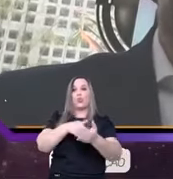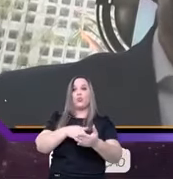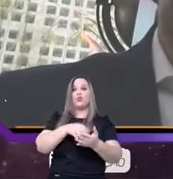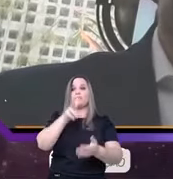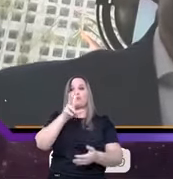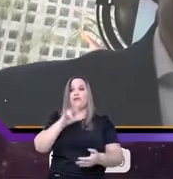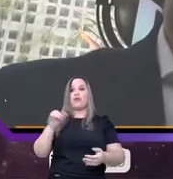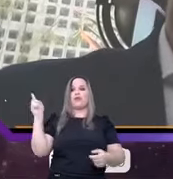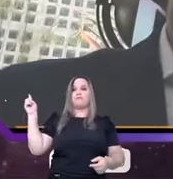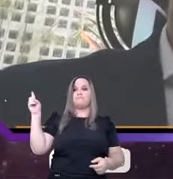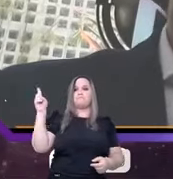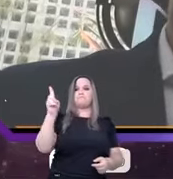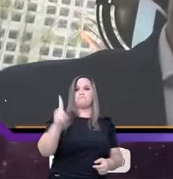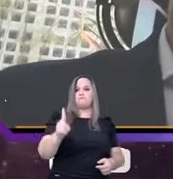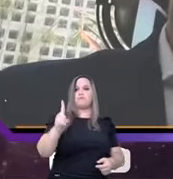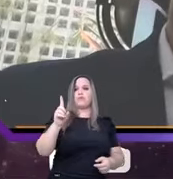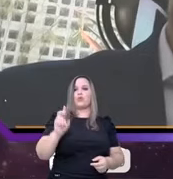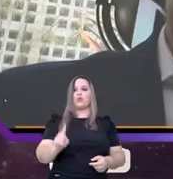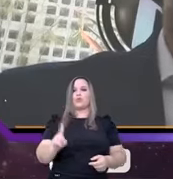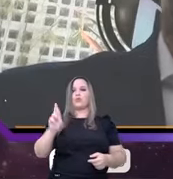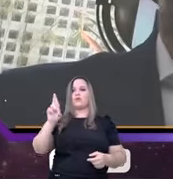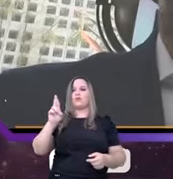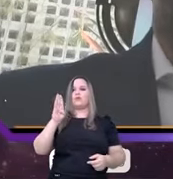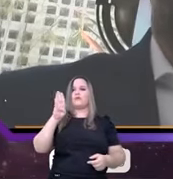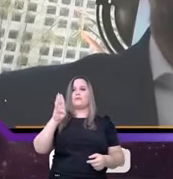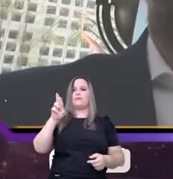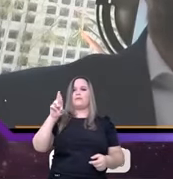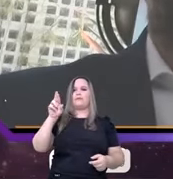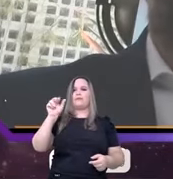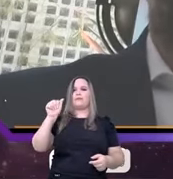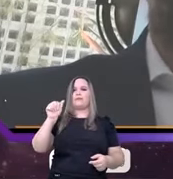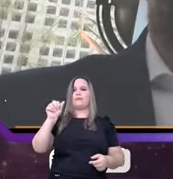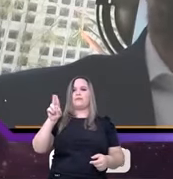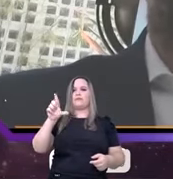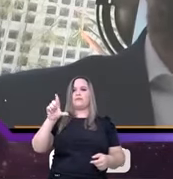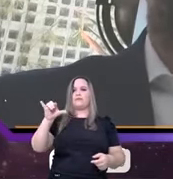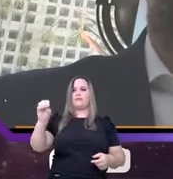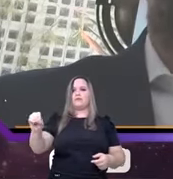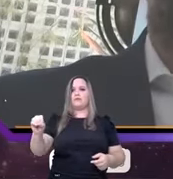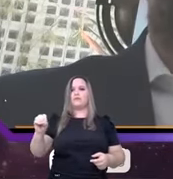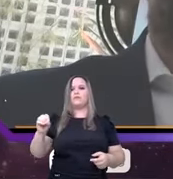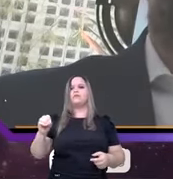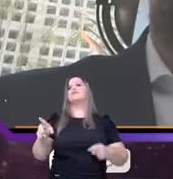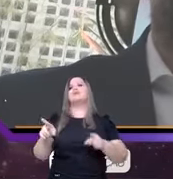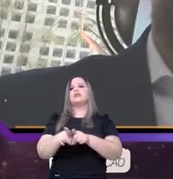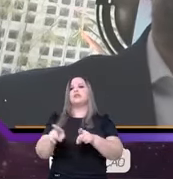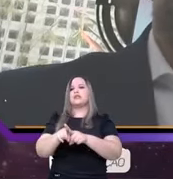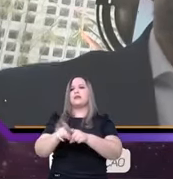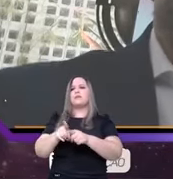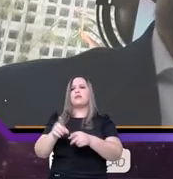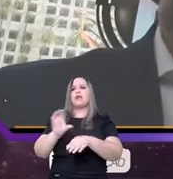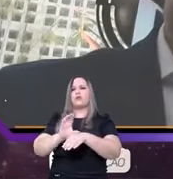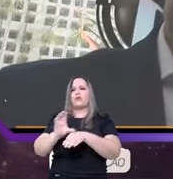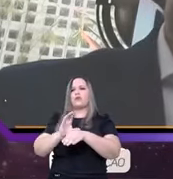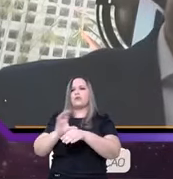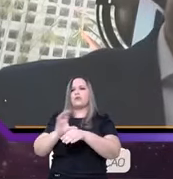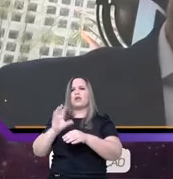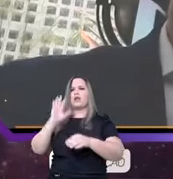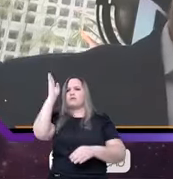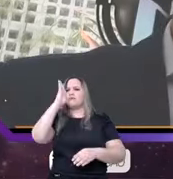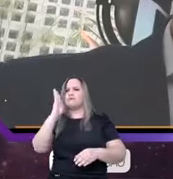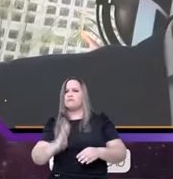ministro Toffoli, juiz auxiliar da presidência do Conselho Nacional de Justiça. Teremos